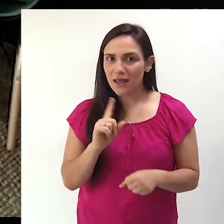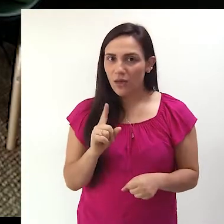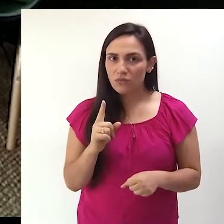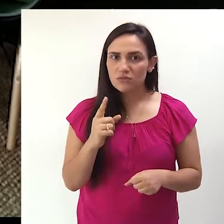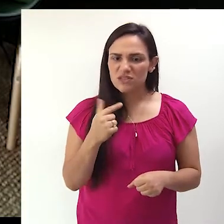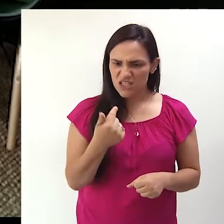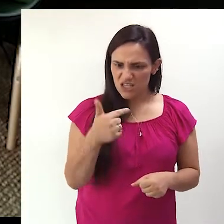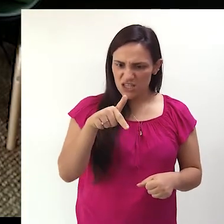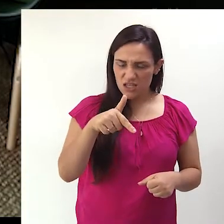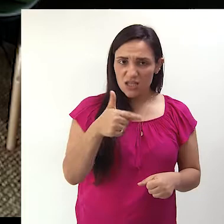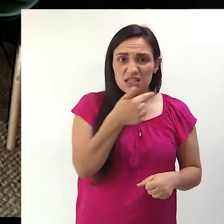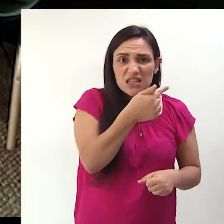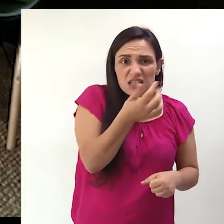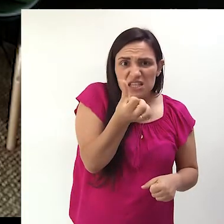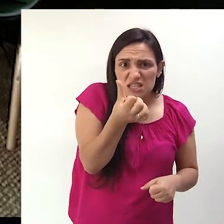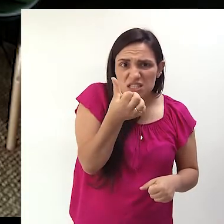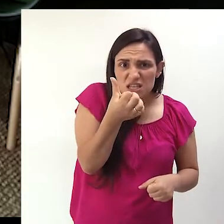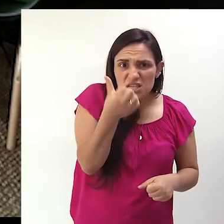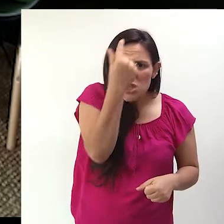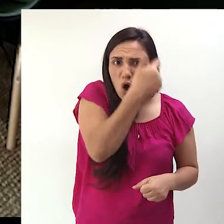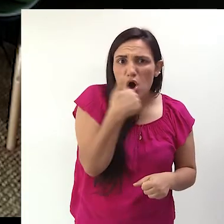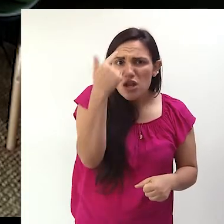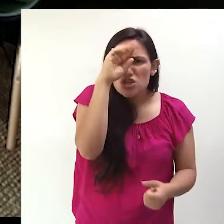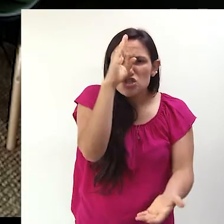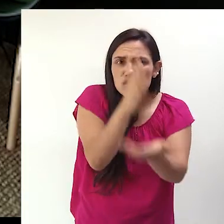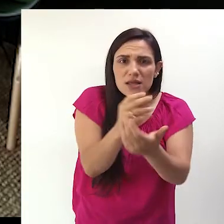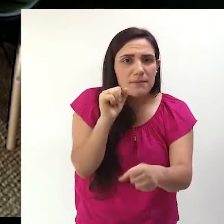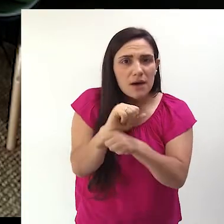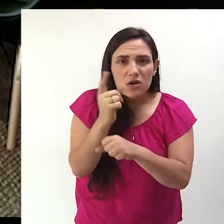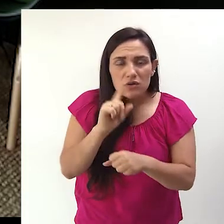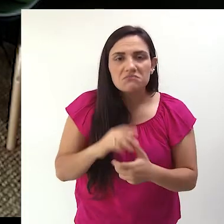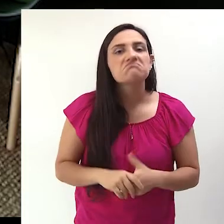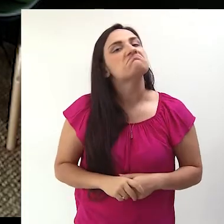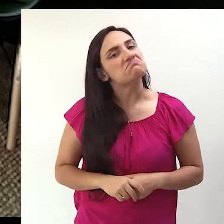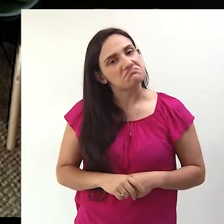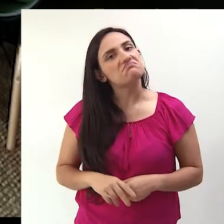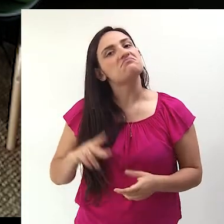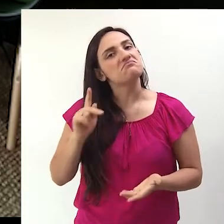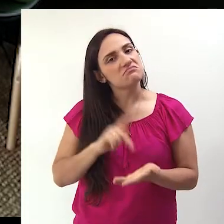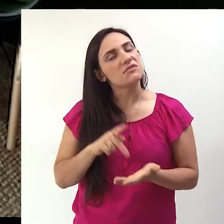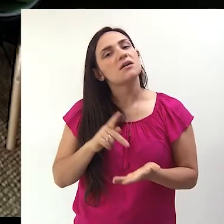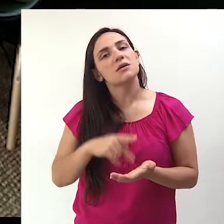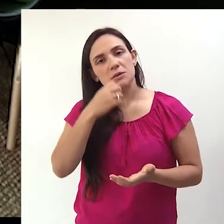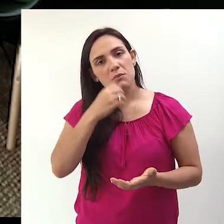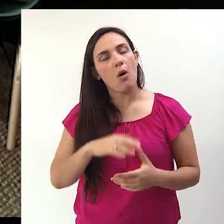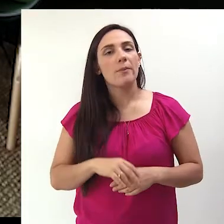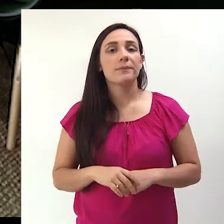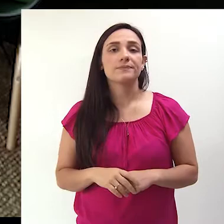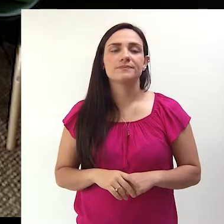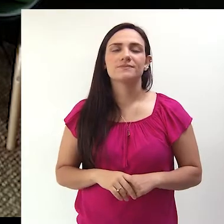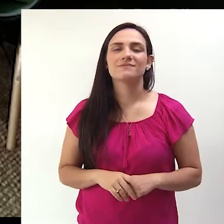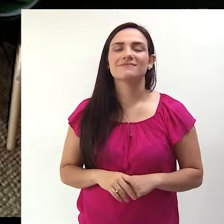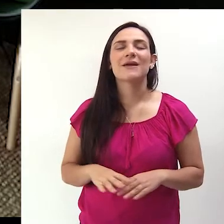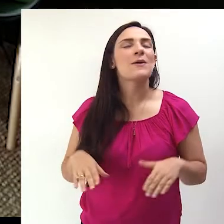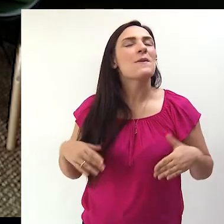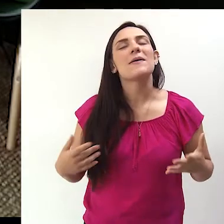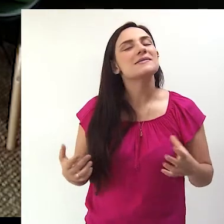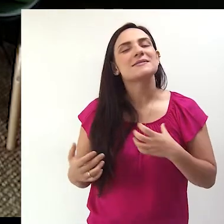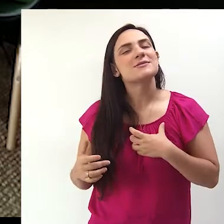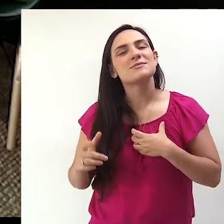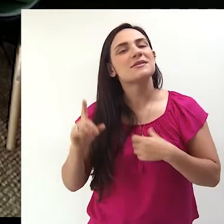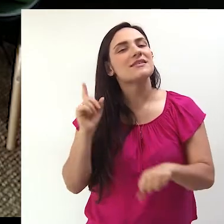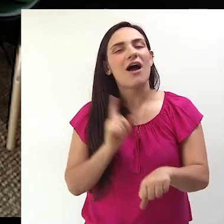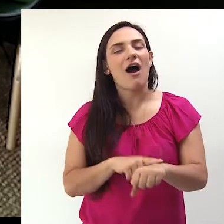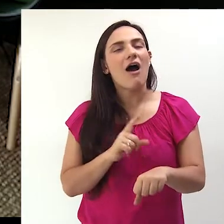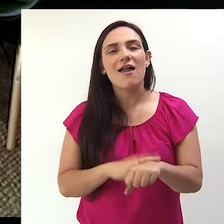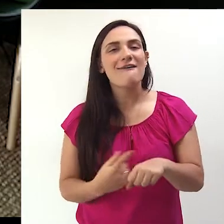Até conseguir o êxito. Exato. Foi muito bom. E, doutor, como que foi para vocês recuperarem praticamente, como o senhor falou,